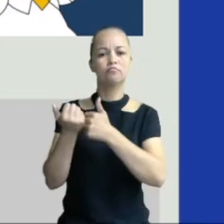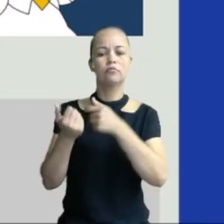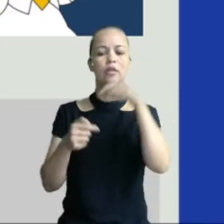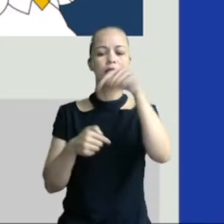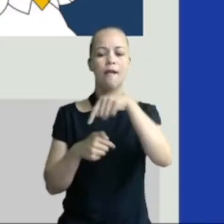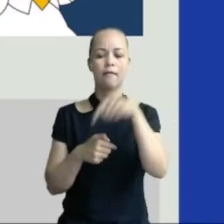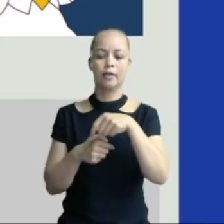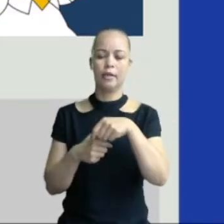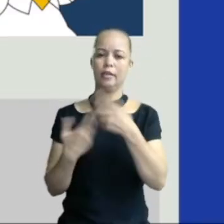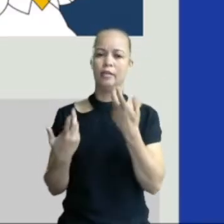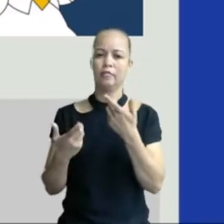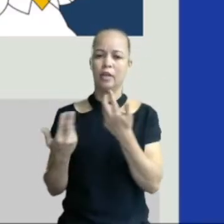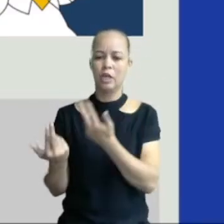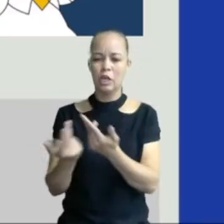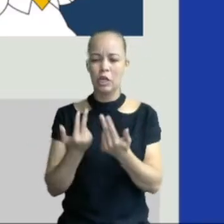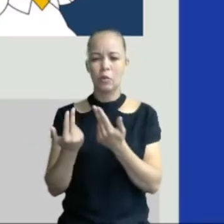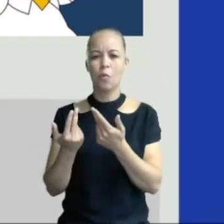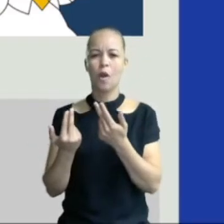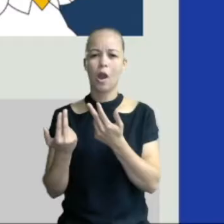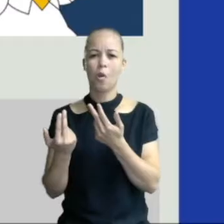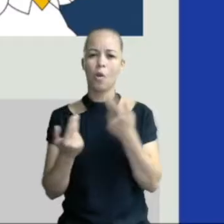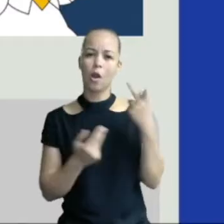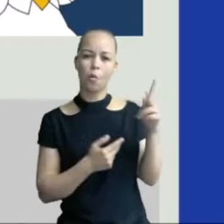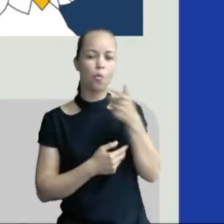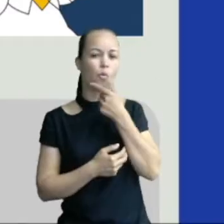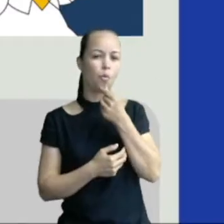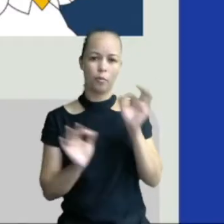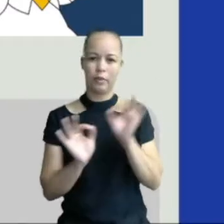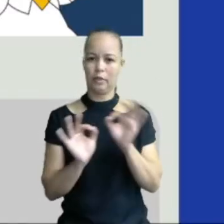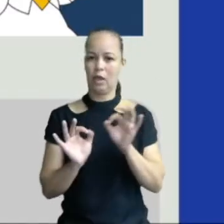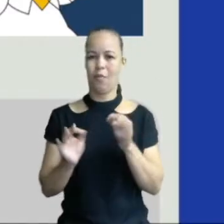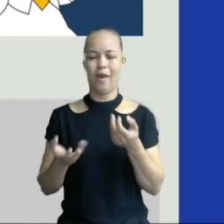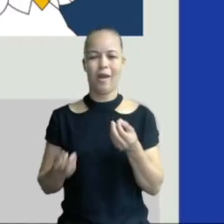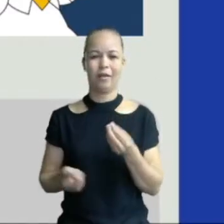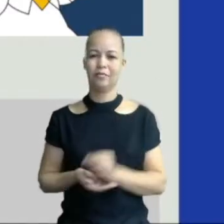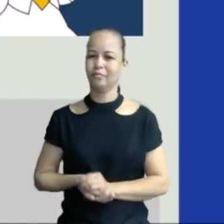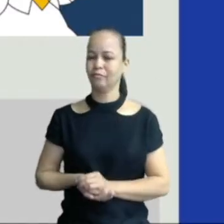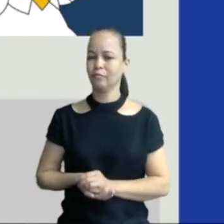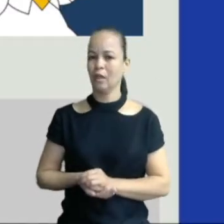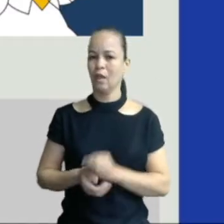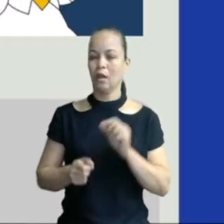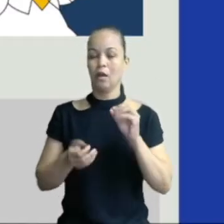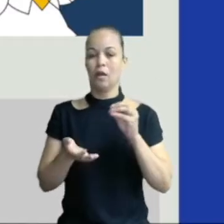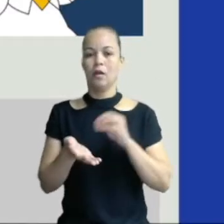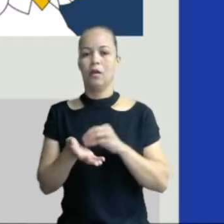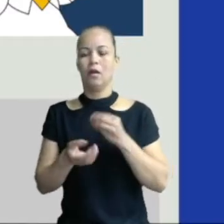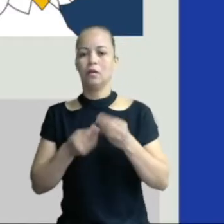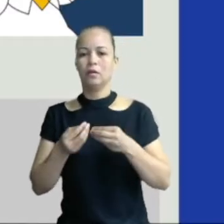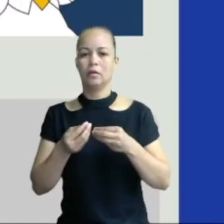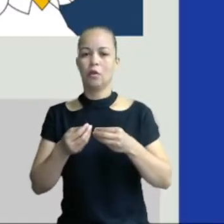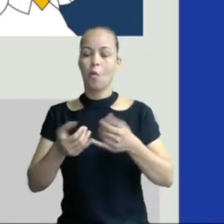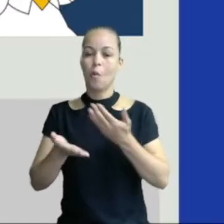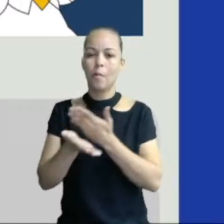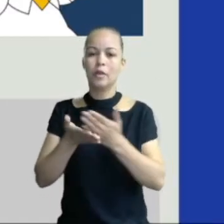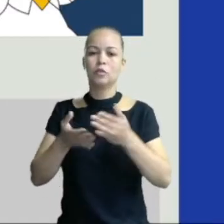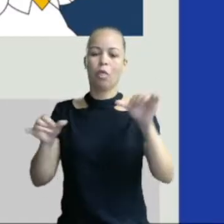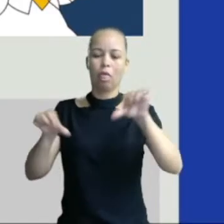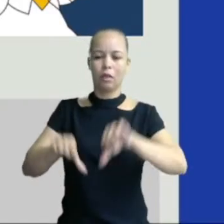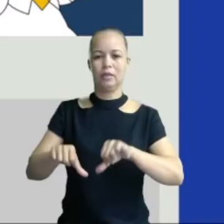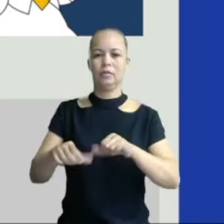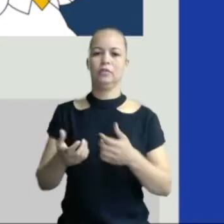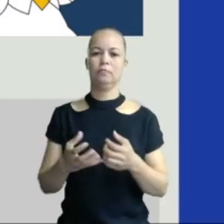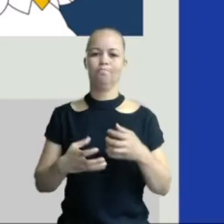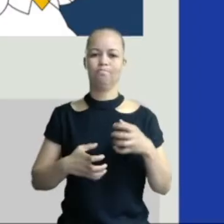administrativa e desagradaram os lusos brasileiros. Aí foi quando começou a crise toda. Revoltada